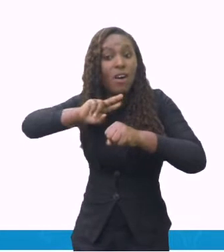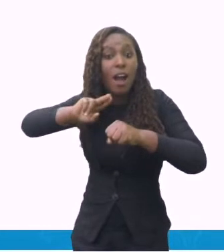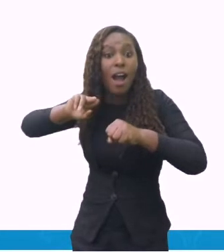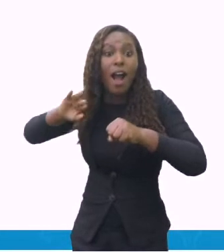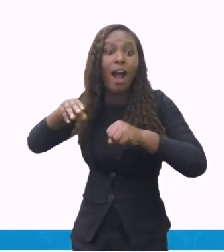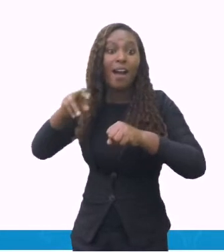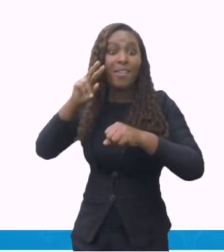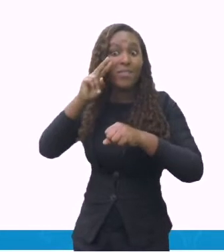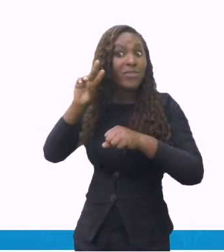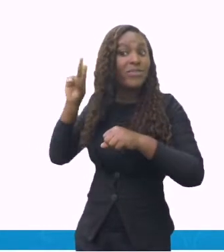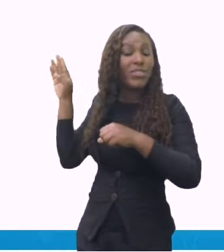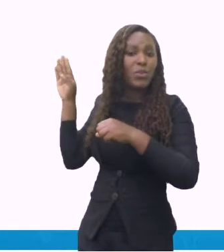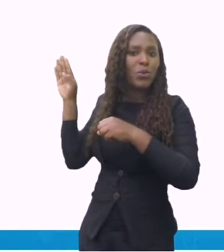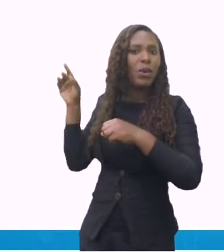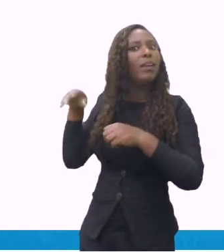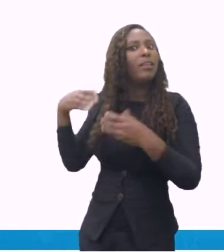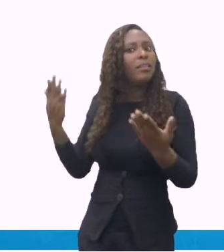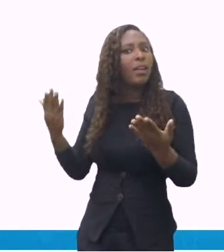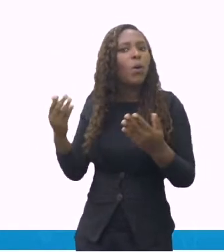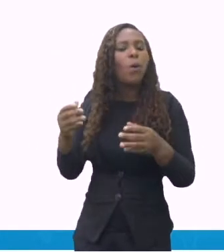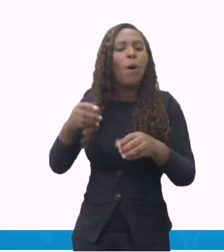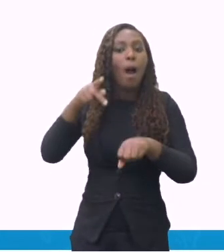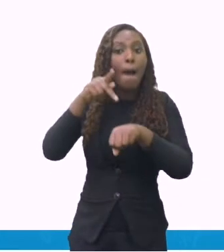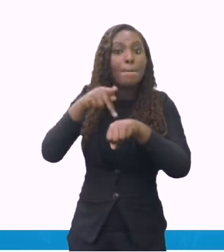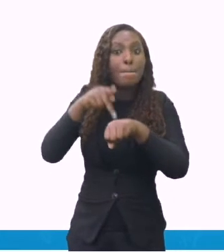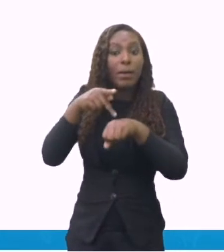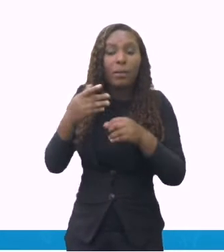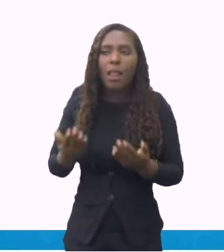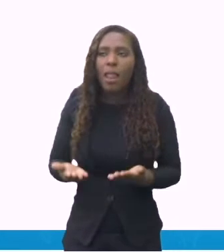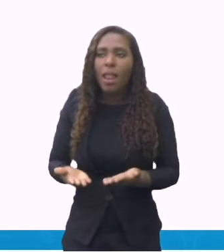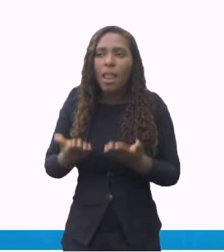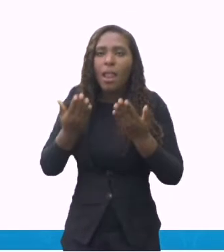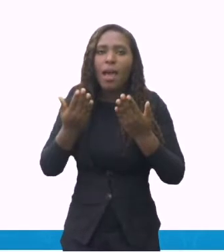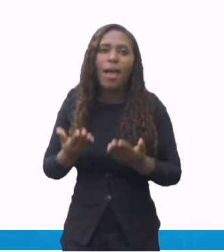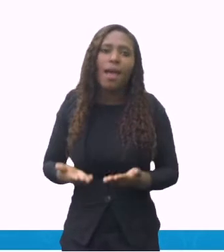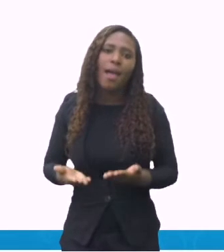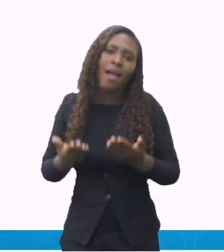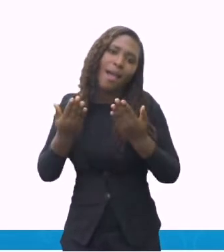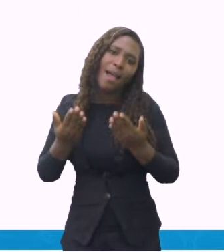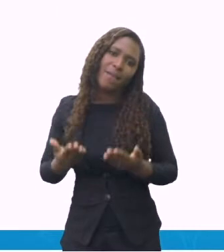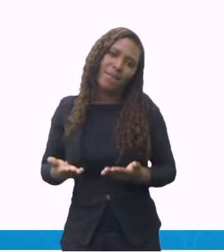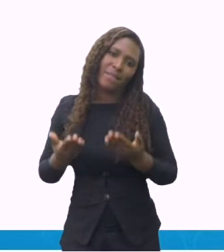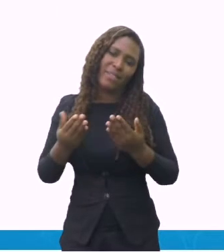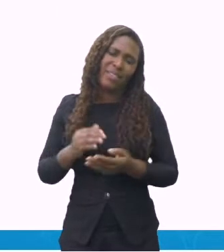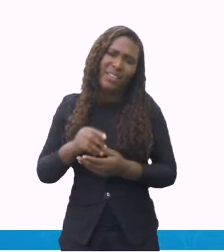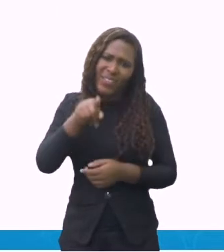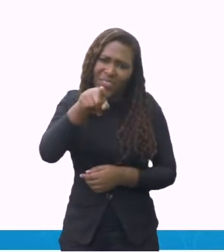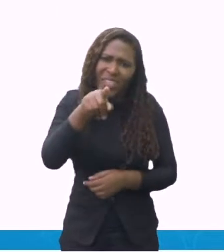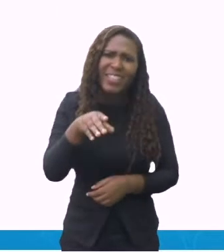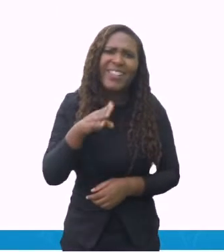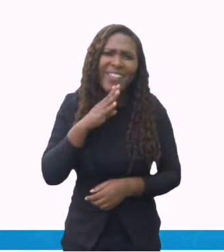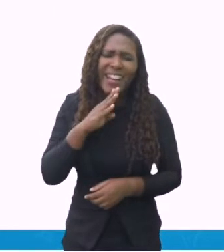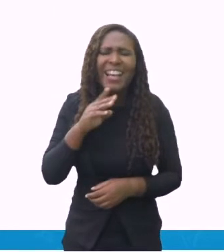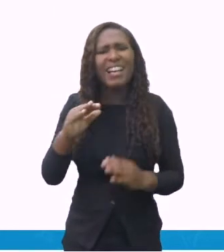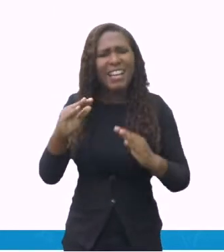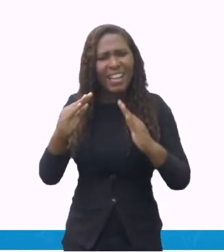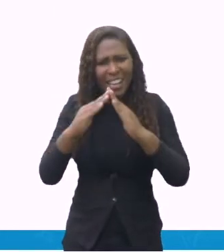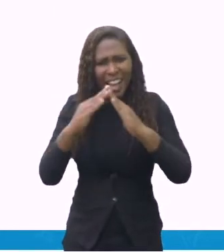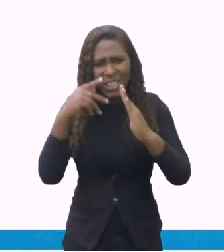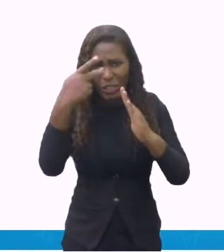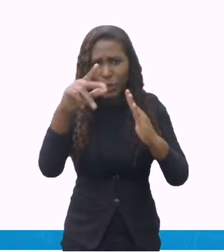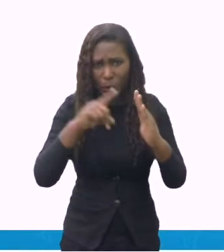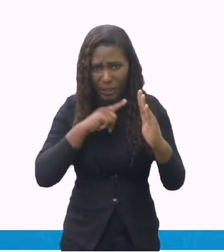também bastante leve. Pedra pómez é bem provável que você até tenha em casa. A